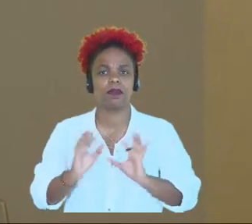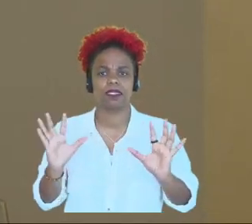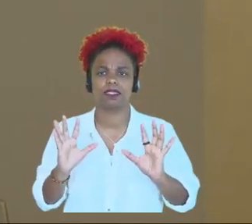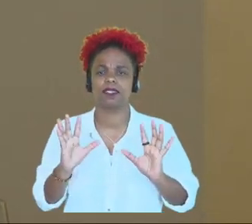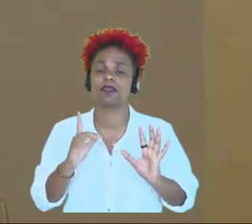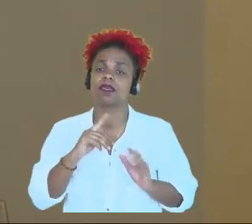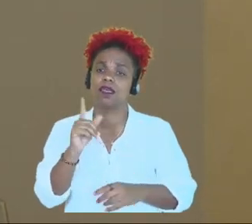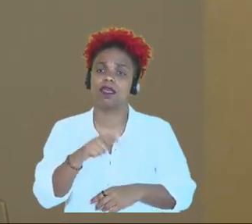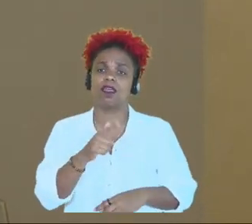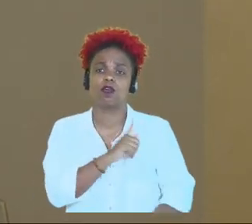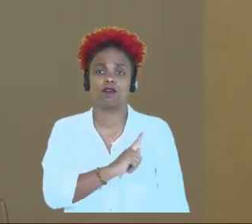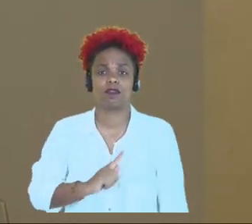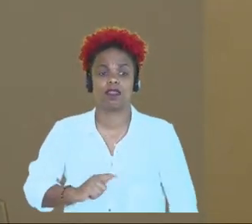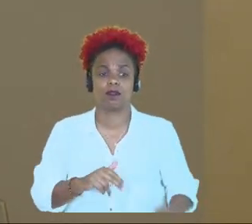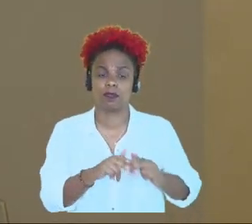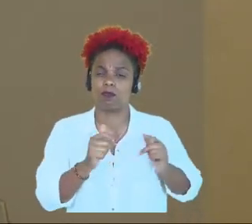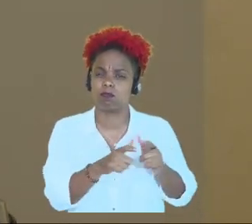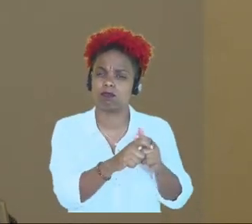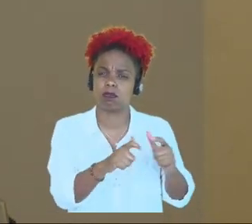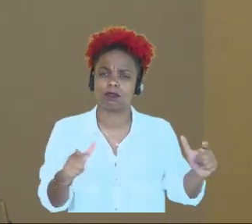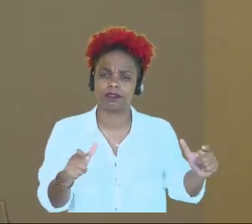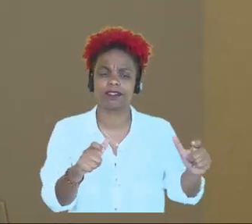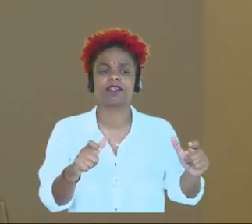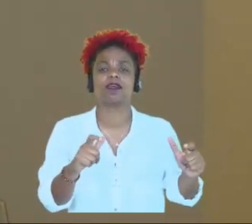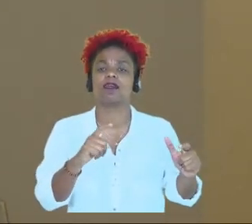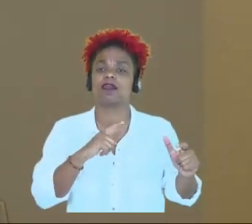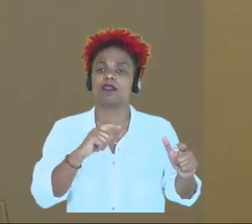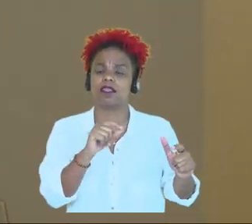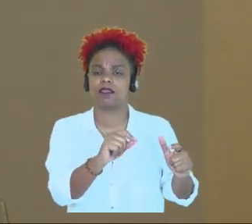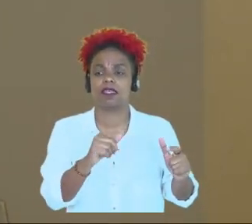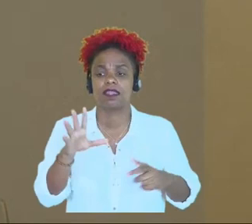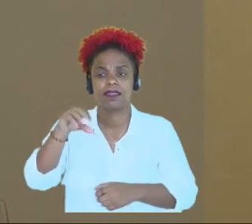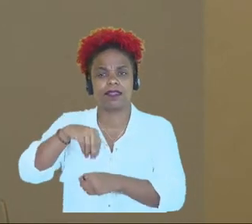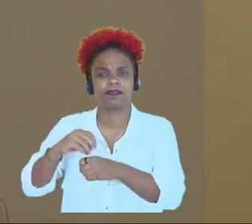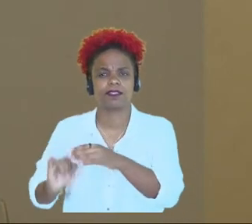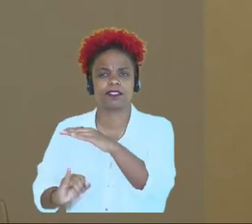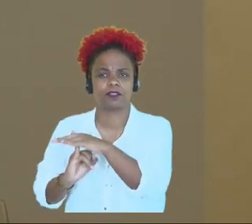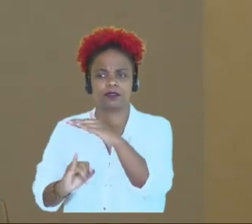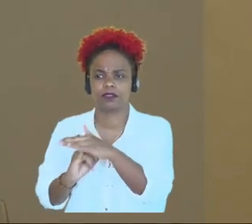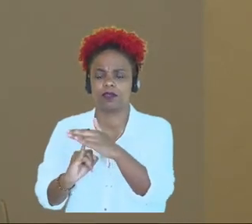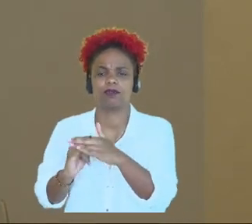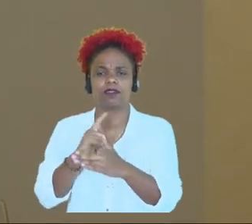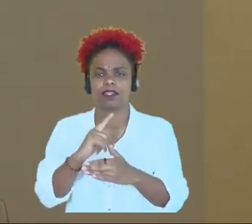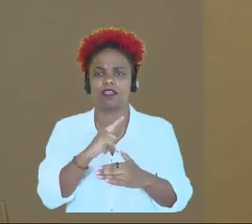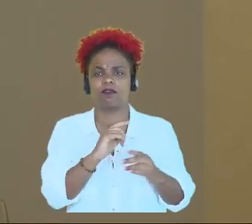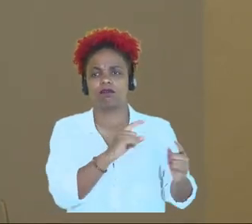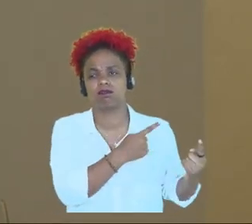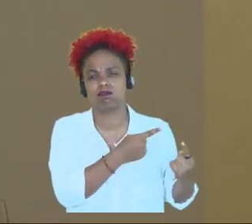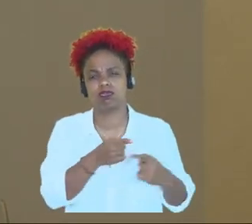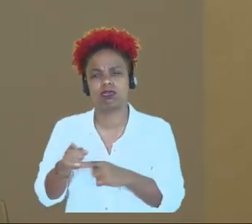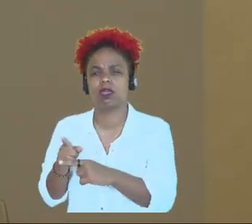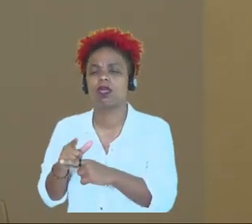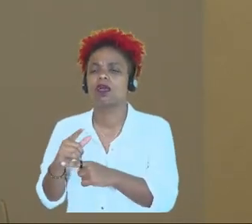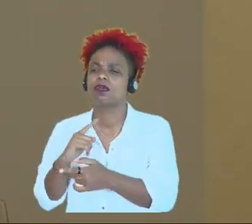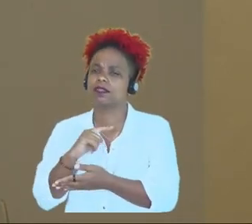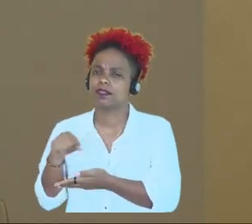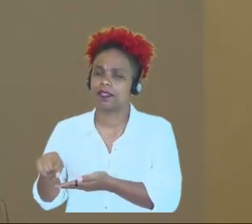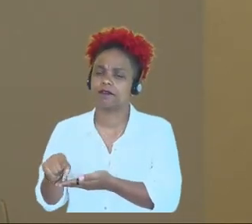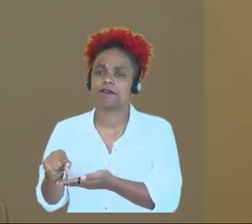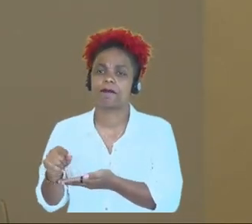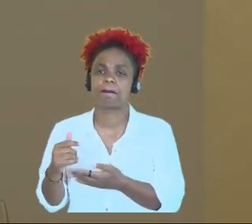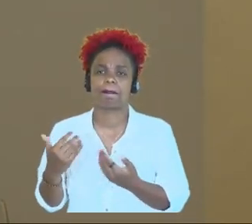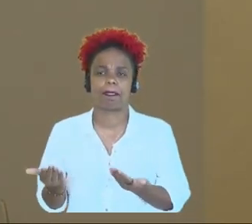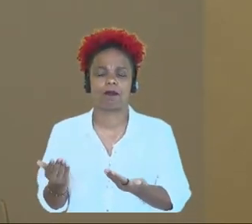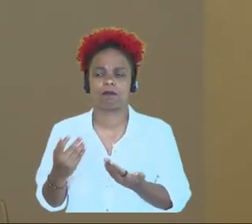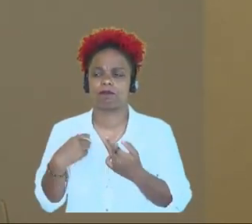maioria acabou tiranizando as instituições democráticas. Então, hoje eu olho para a Hungria e eu